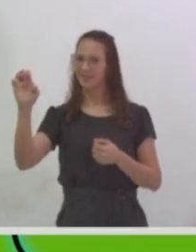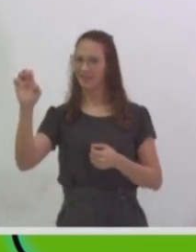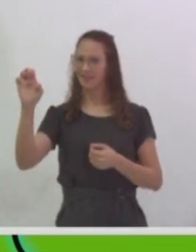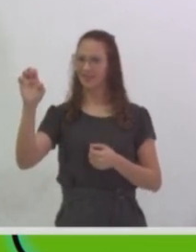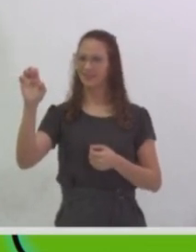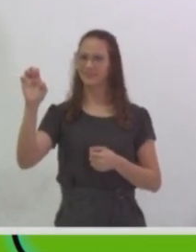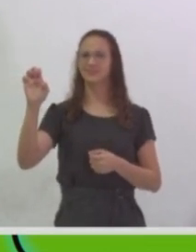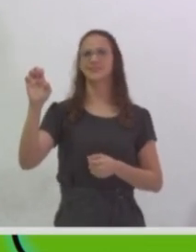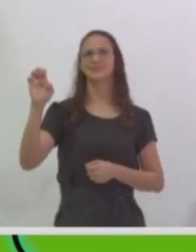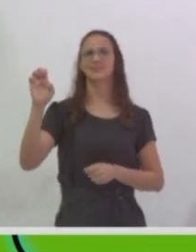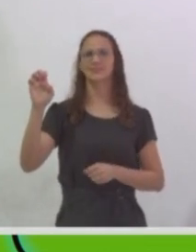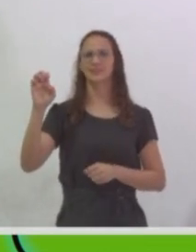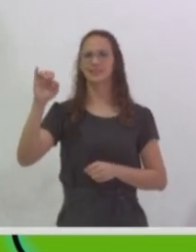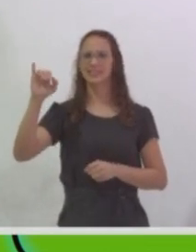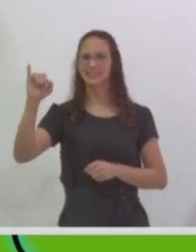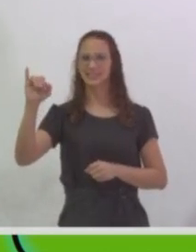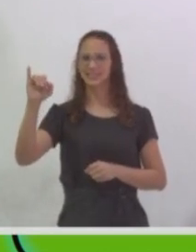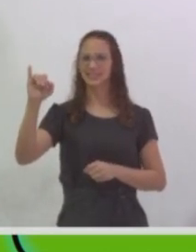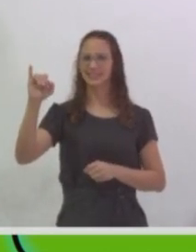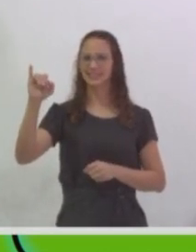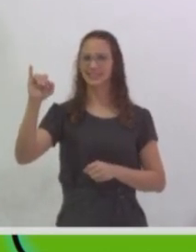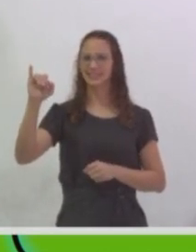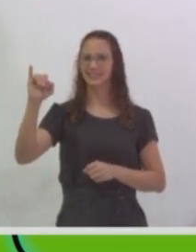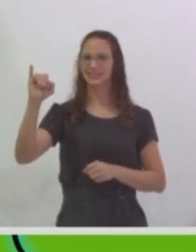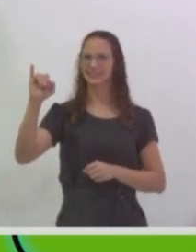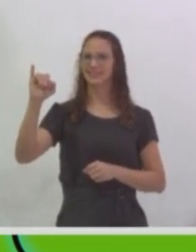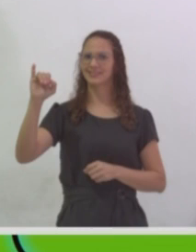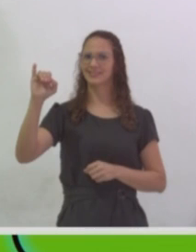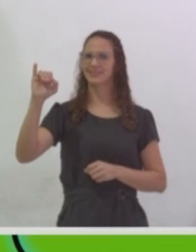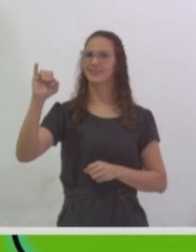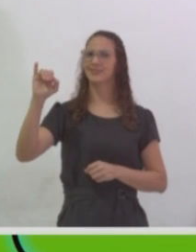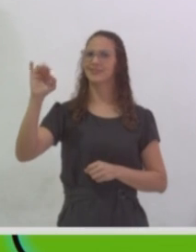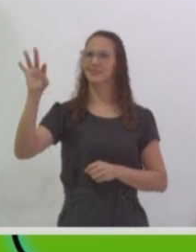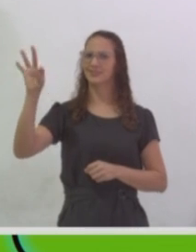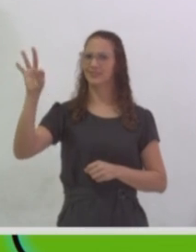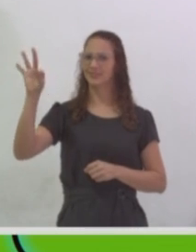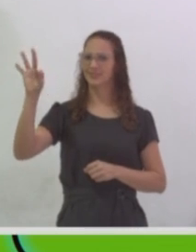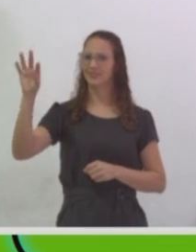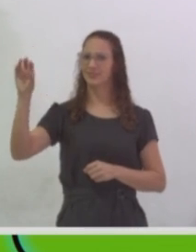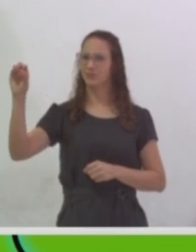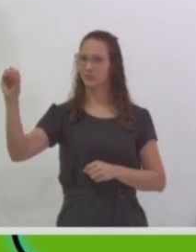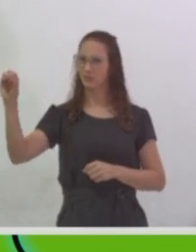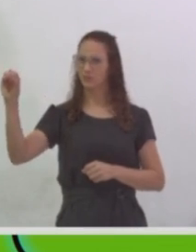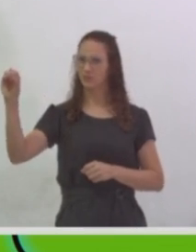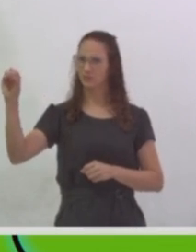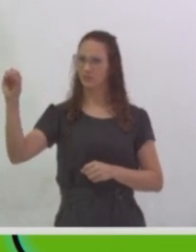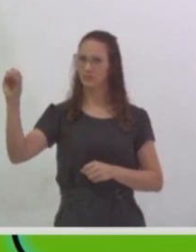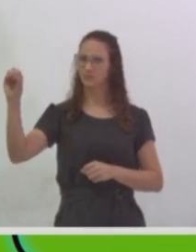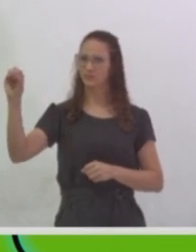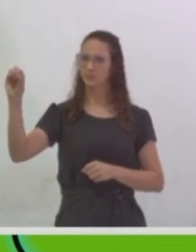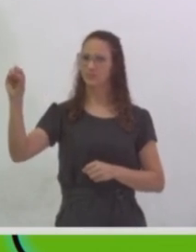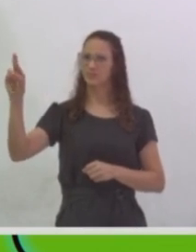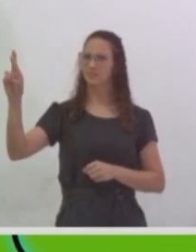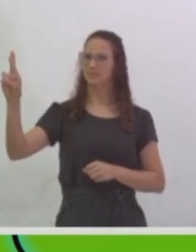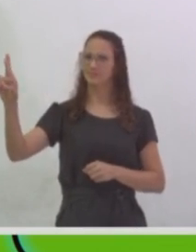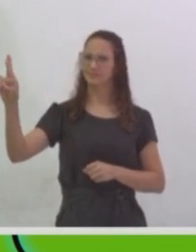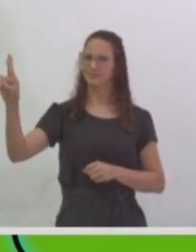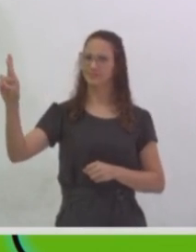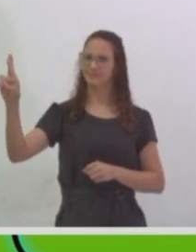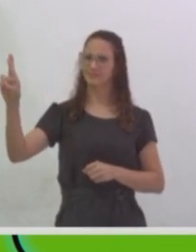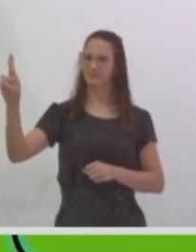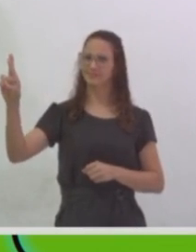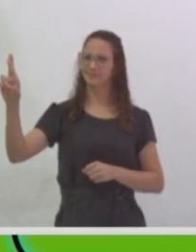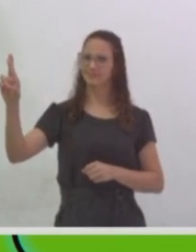E. Com I, Ei. T com O, Tó. Com R no final, tem que